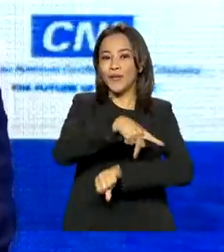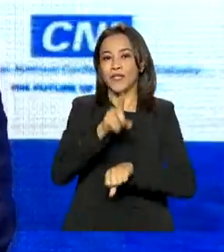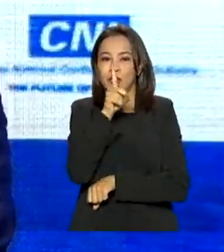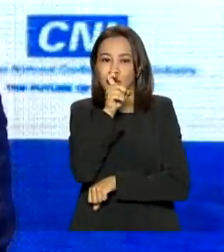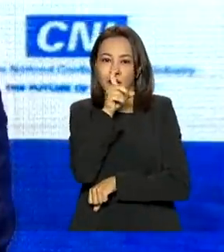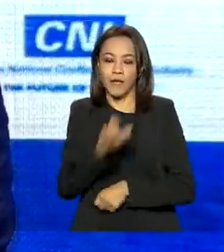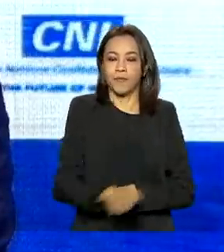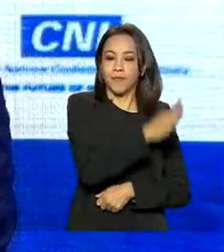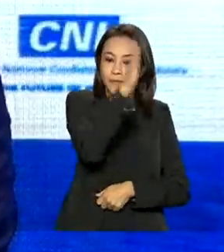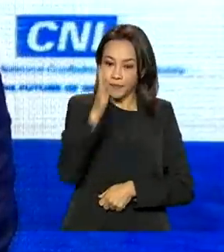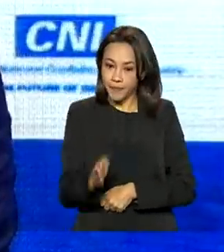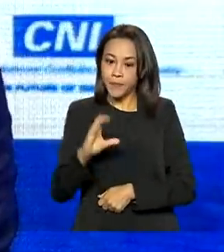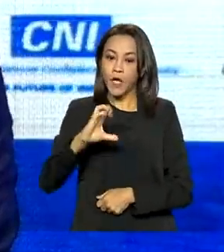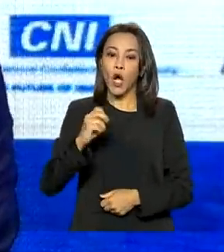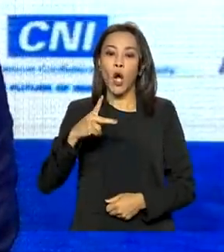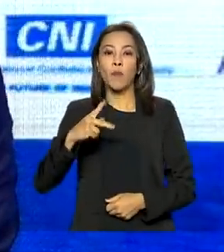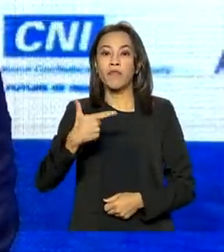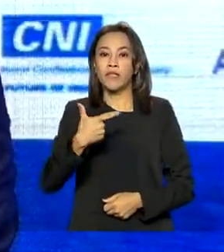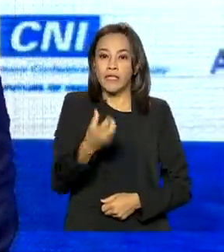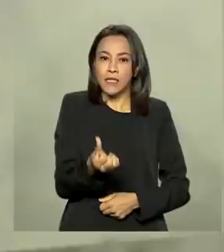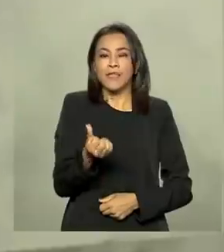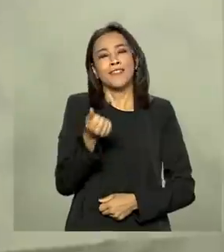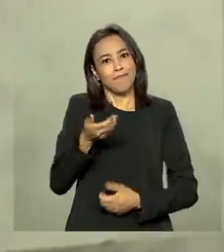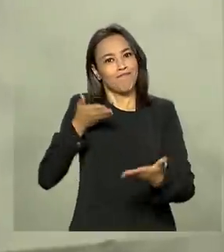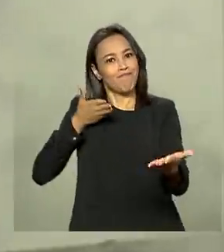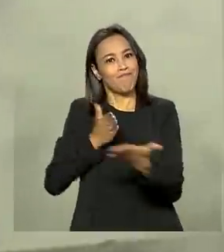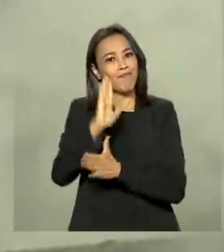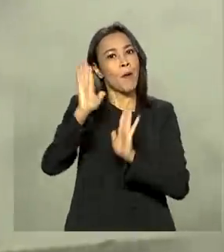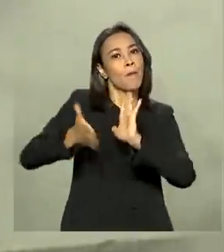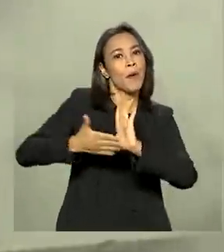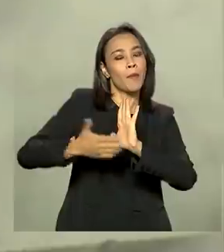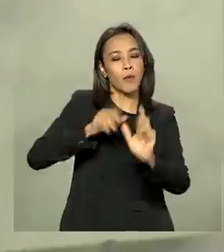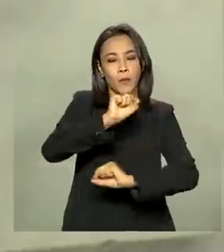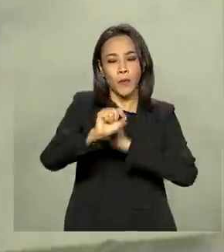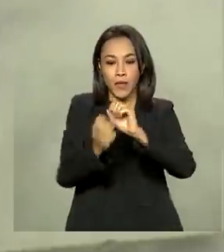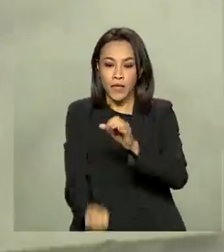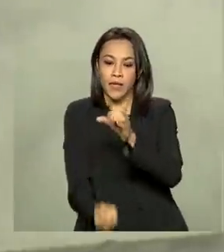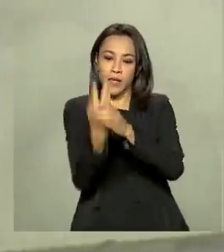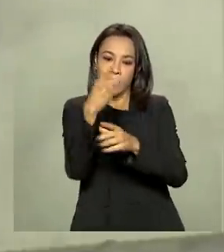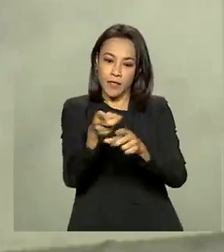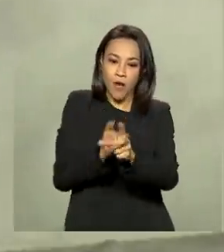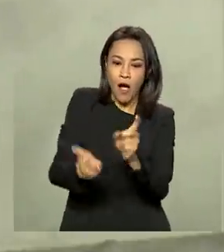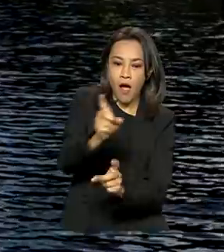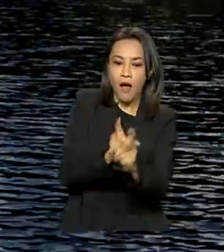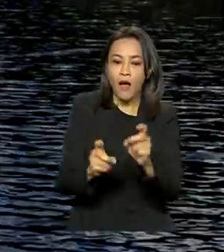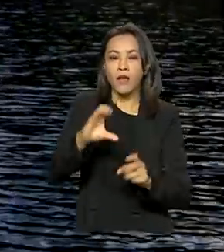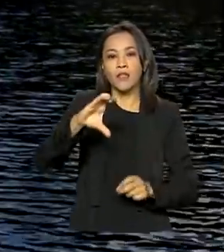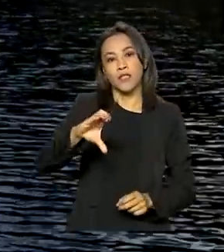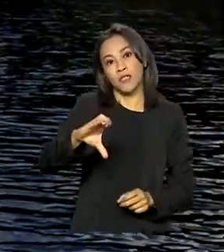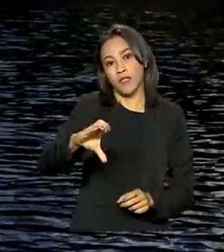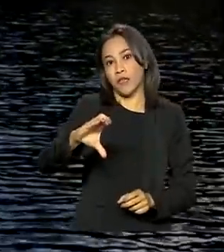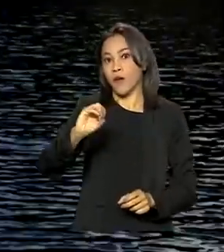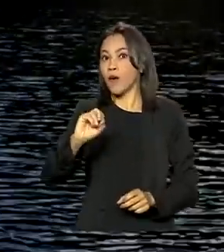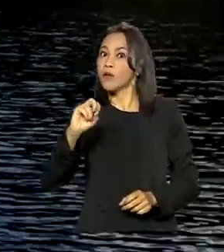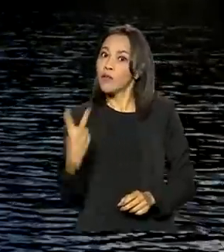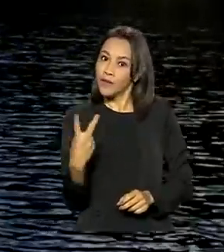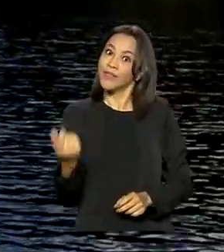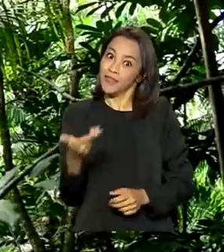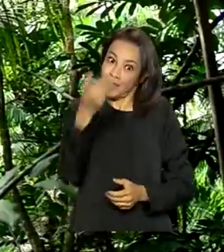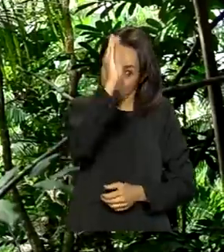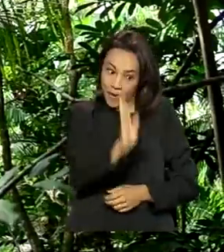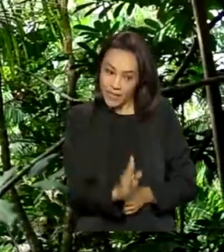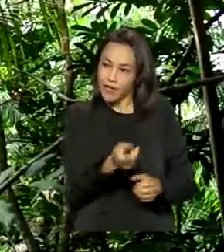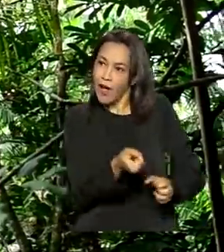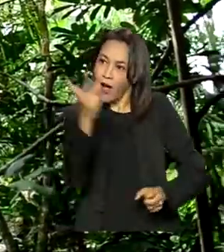cop 26 termina com a aprovação da proposta de criação do Mercado Global de carbono e traz condições para o